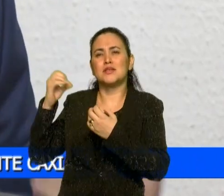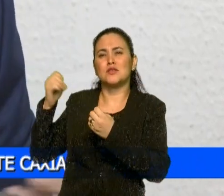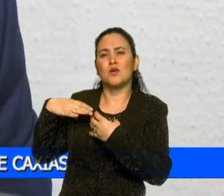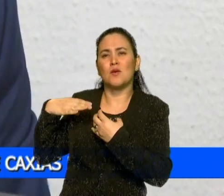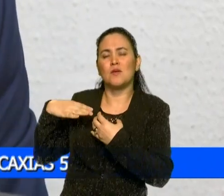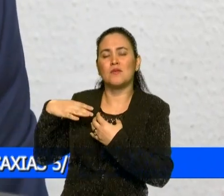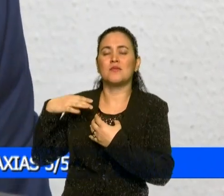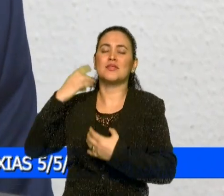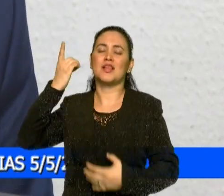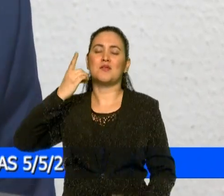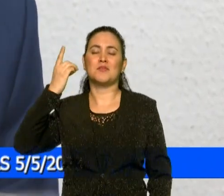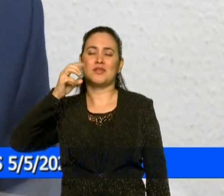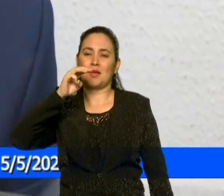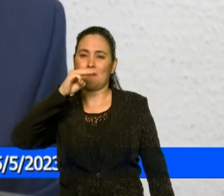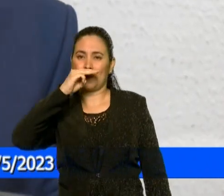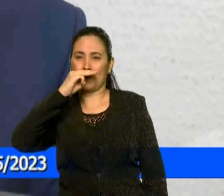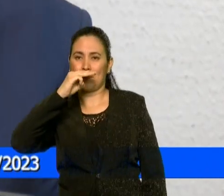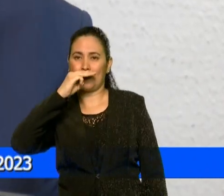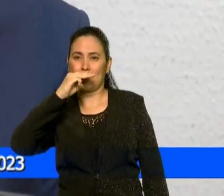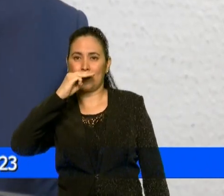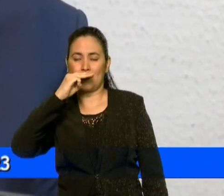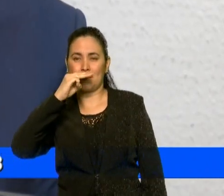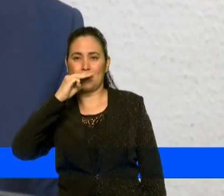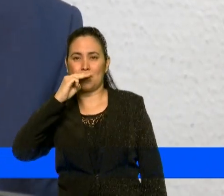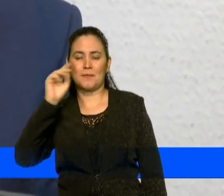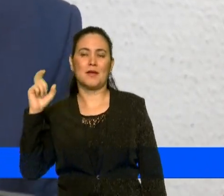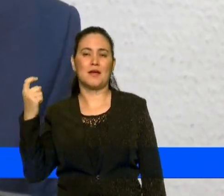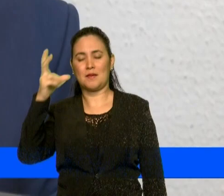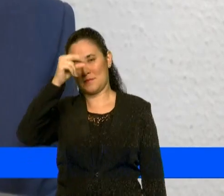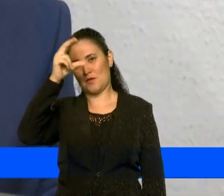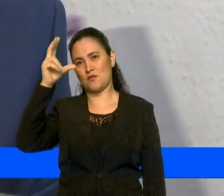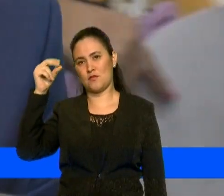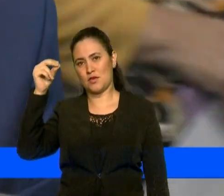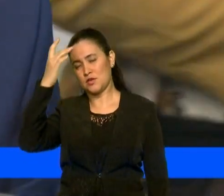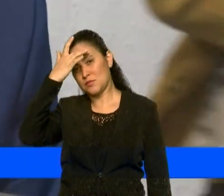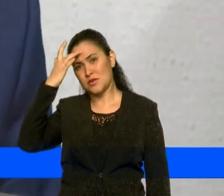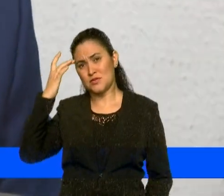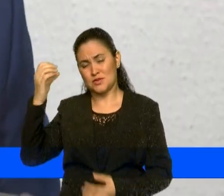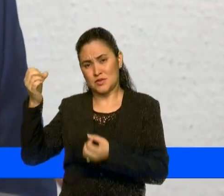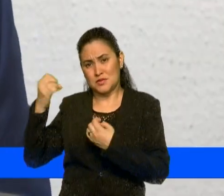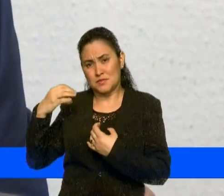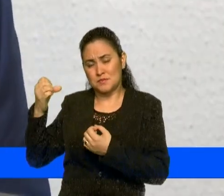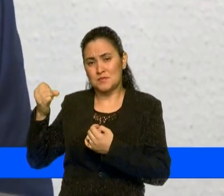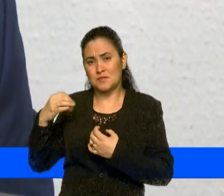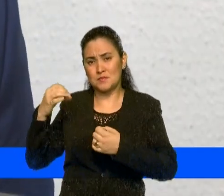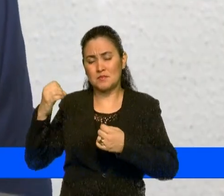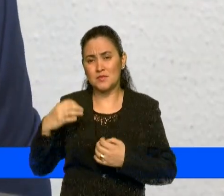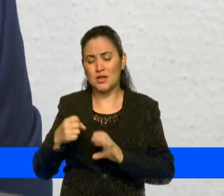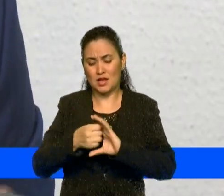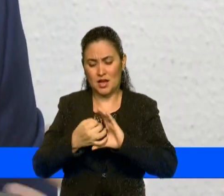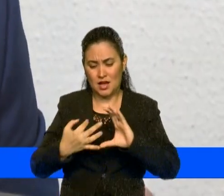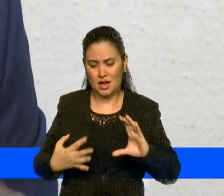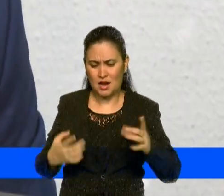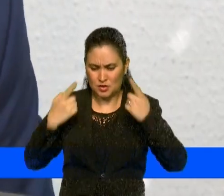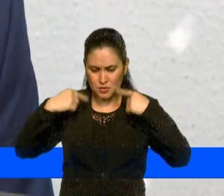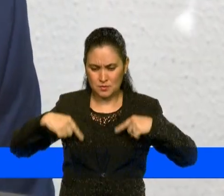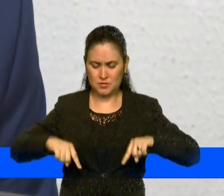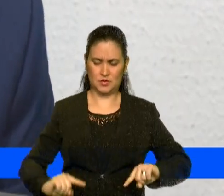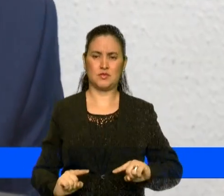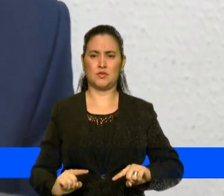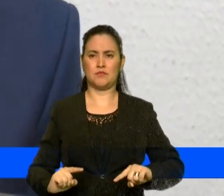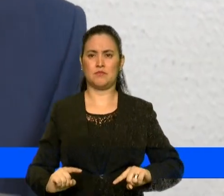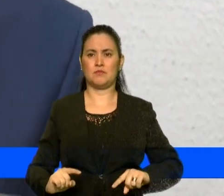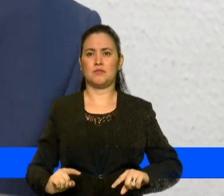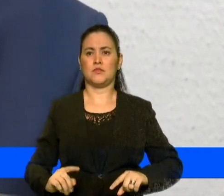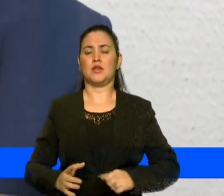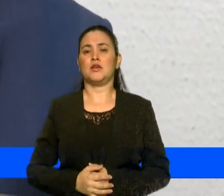também me ensinou a ser o homem que eu sou, a ter o caráter que eu tenho, a ter a humildade que eu tenho. E recebê-los aqui, na cidade de Caxias, eu tenho